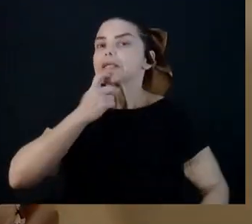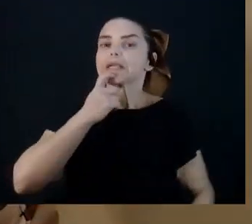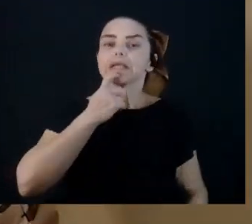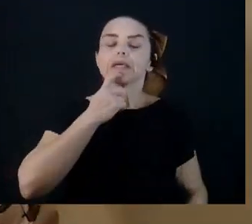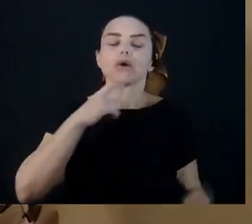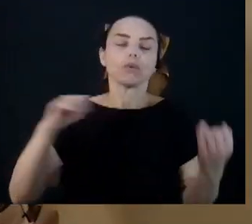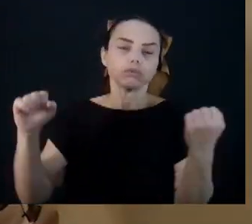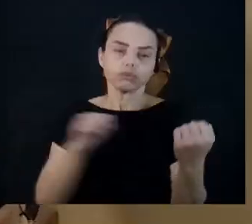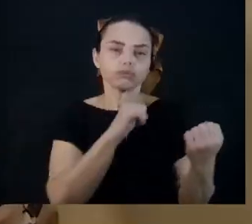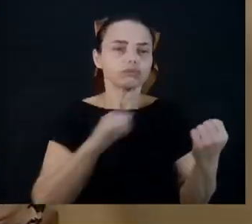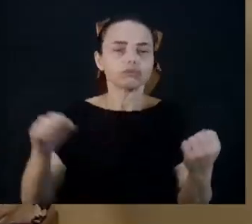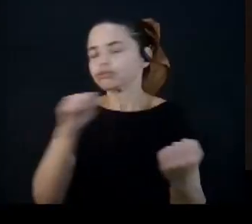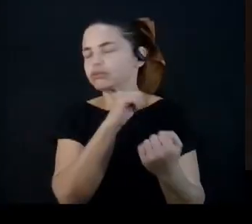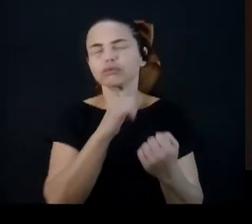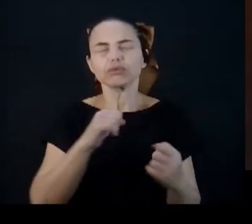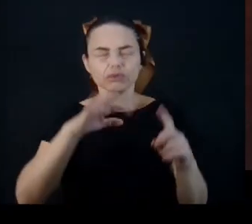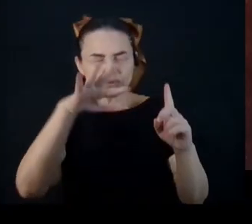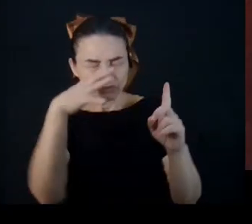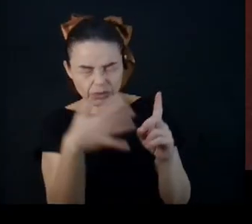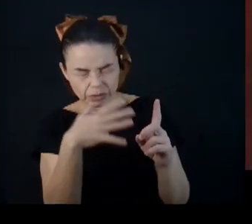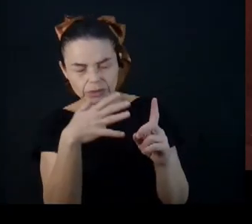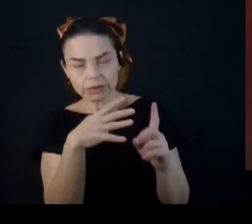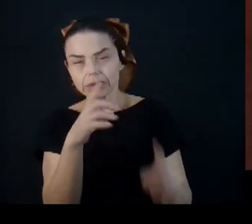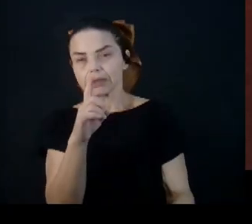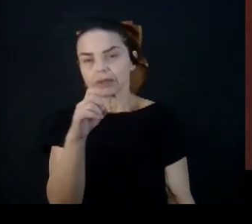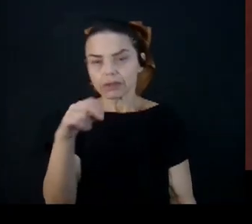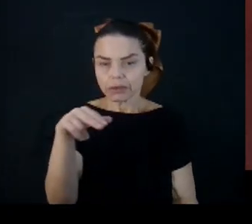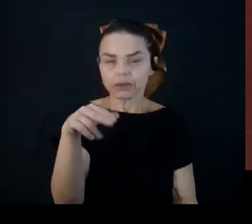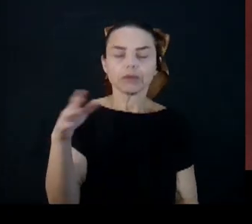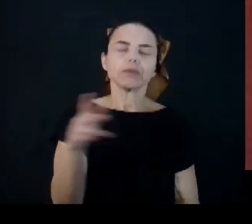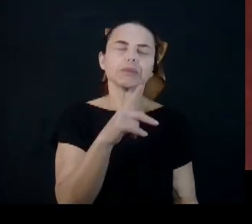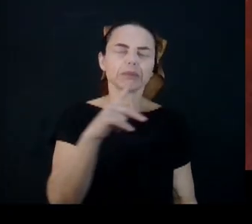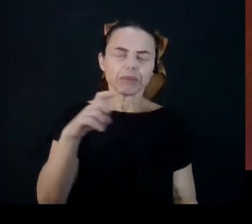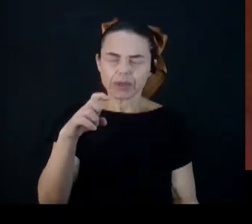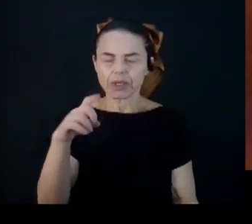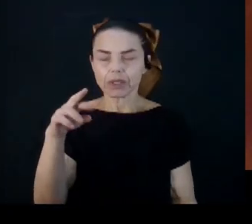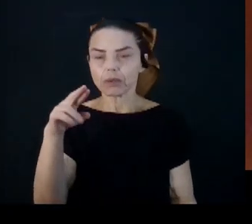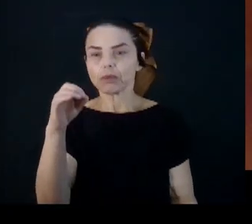em homenagem a Dom Pedro. Eles eram